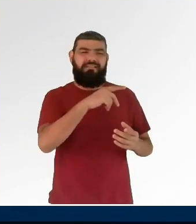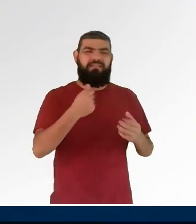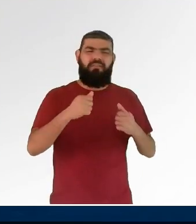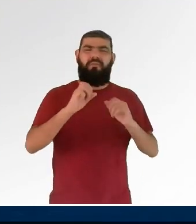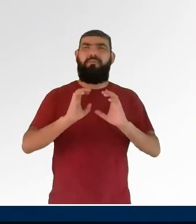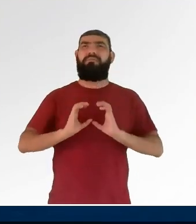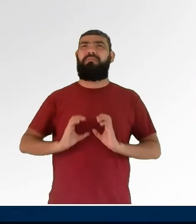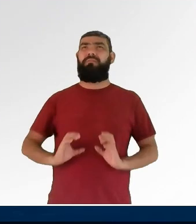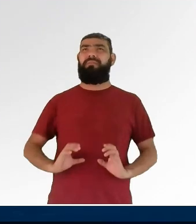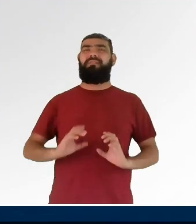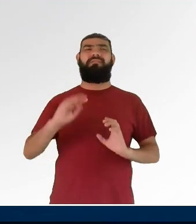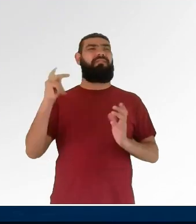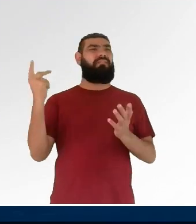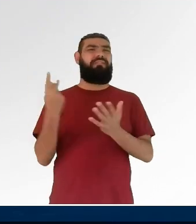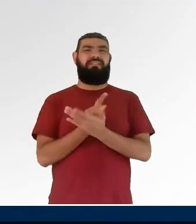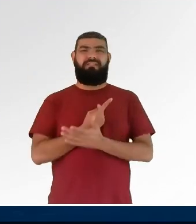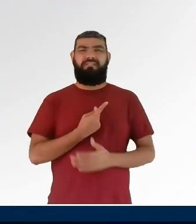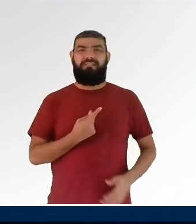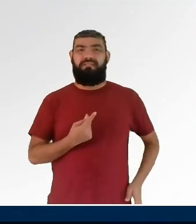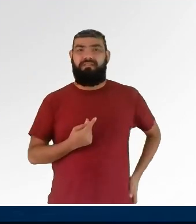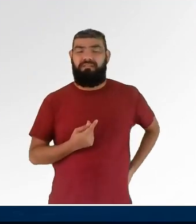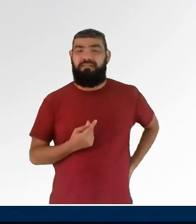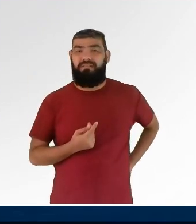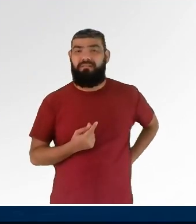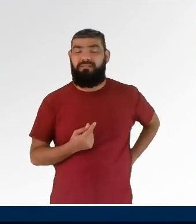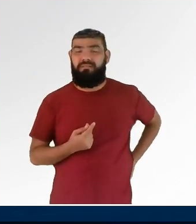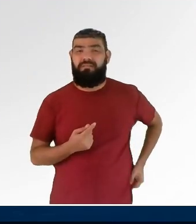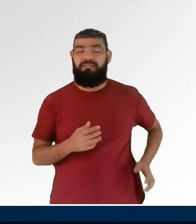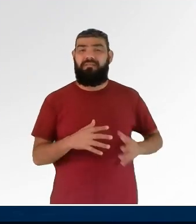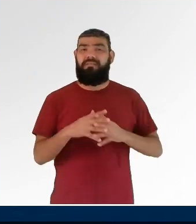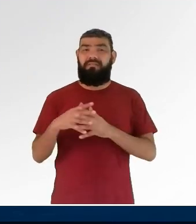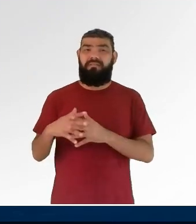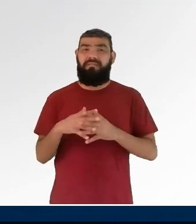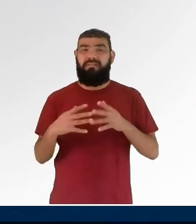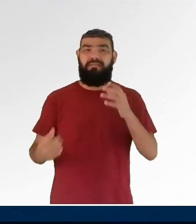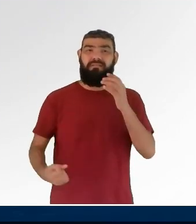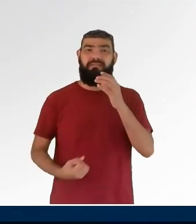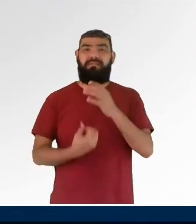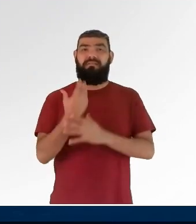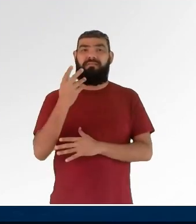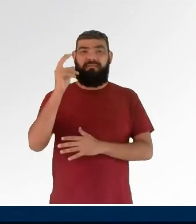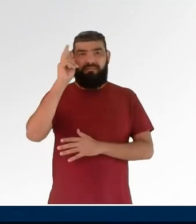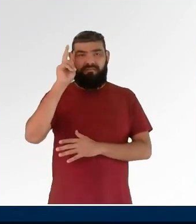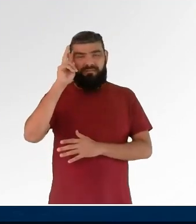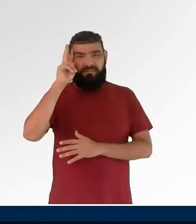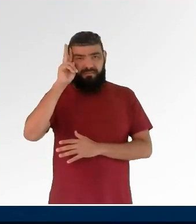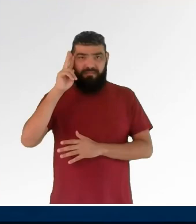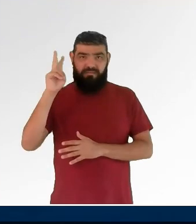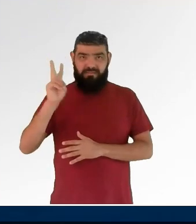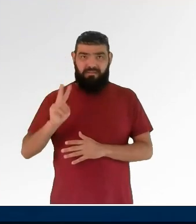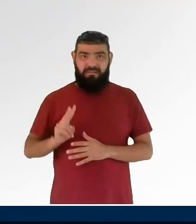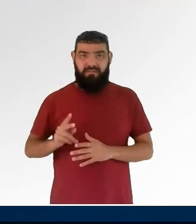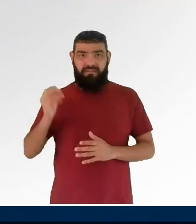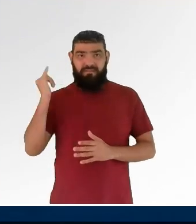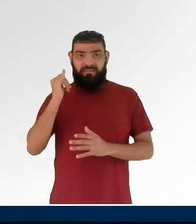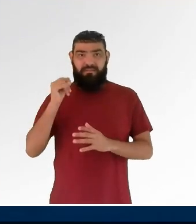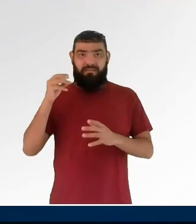acontecia. Esse é o tal do conflito gerador do enredo que está presente nas narrativas.